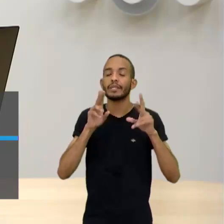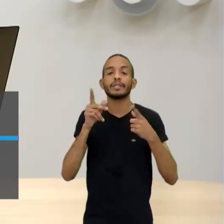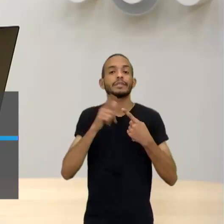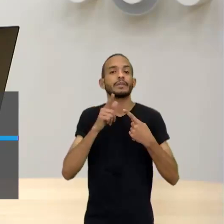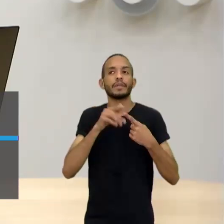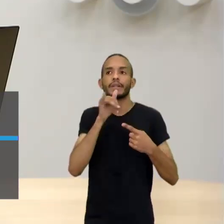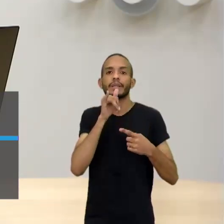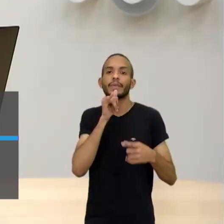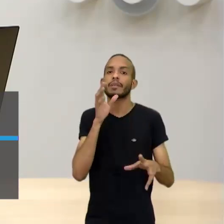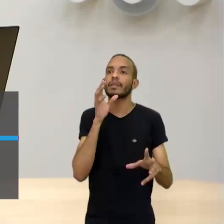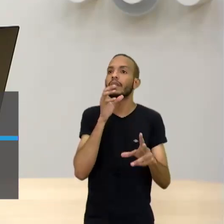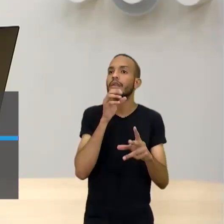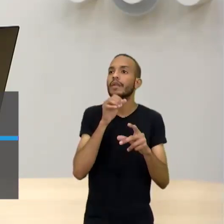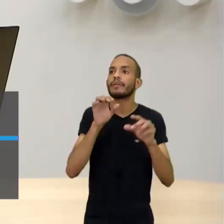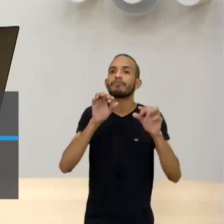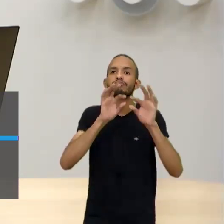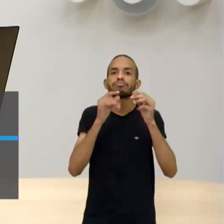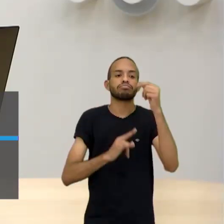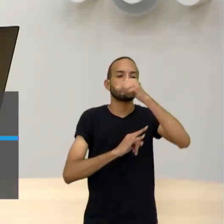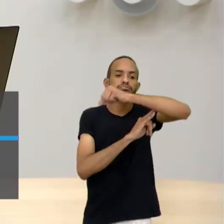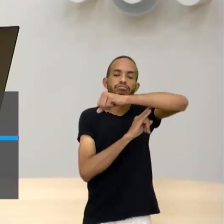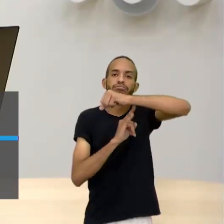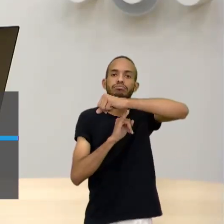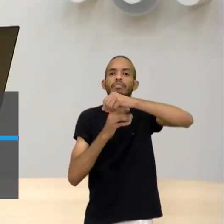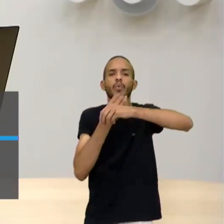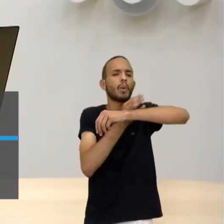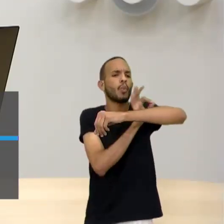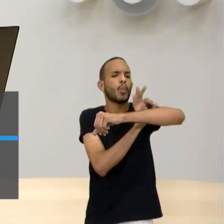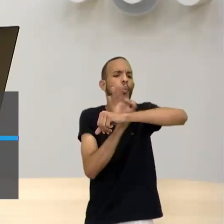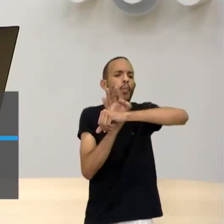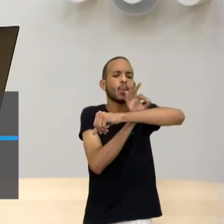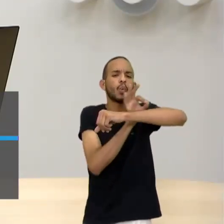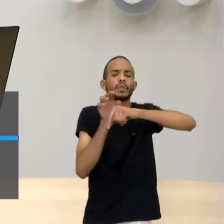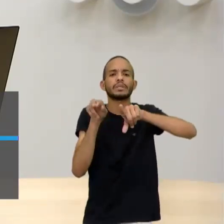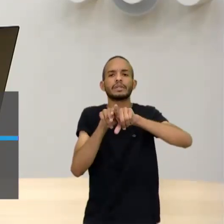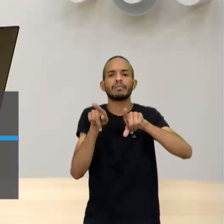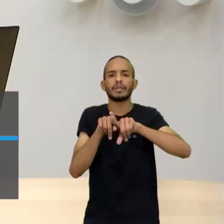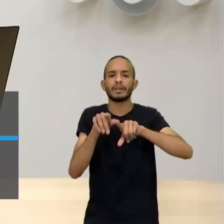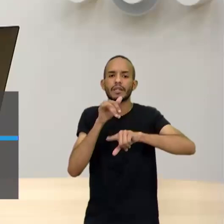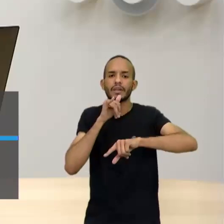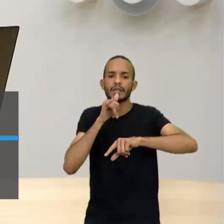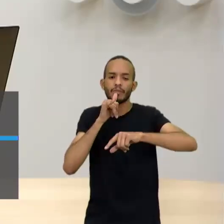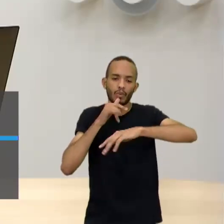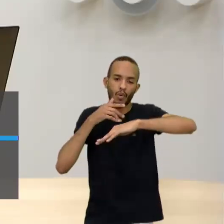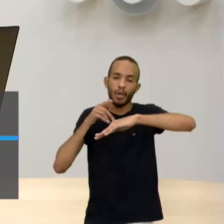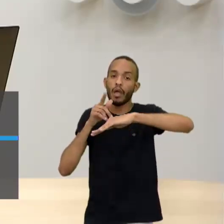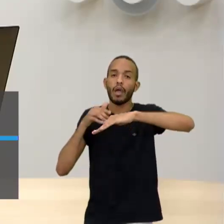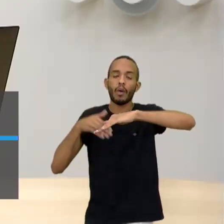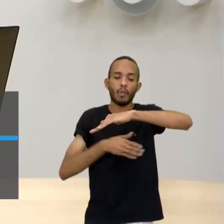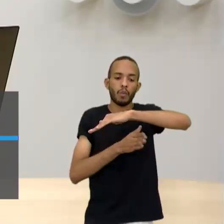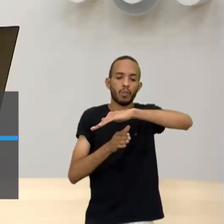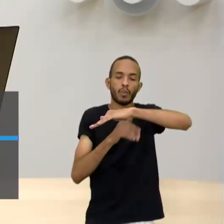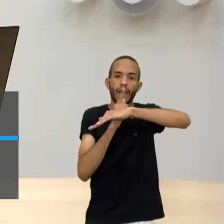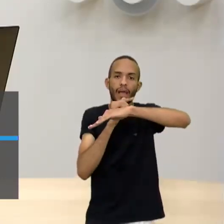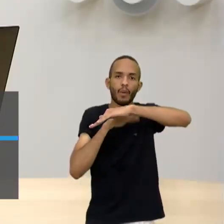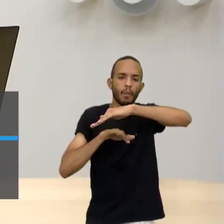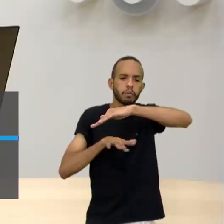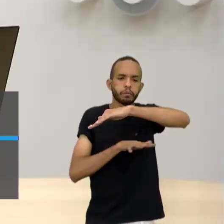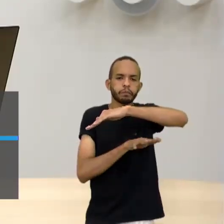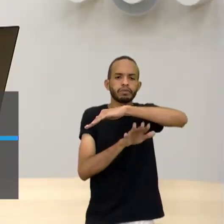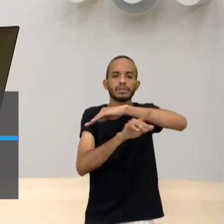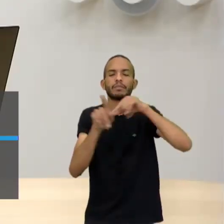tipo calcular o tamanho de uma ponte que passa um rio, né? Tomando como